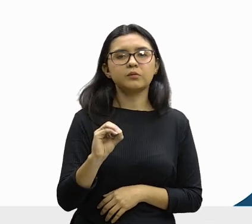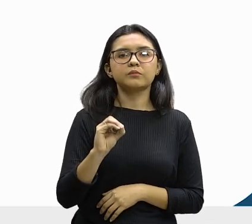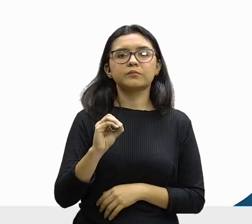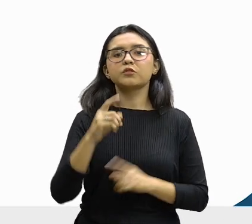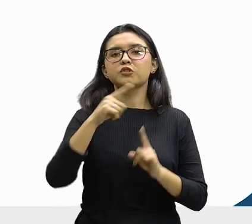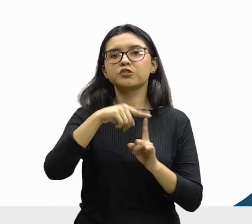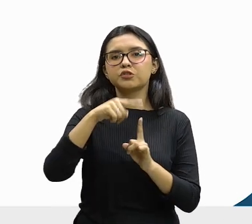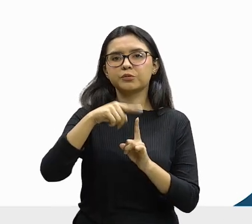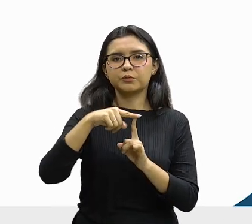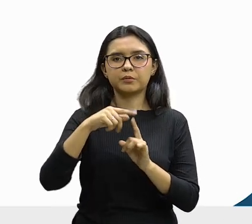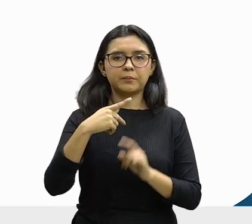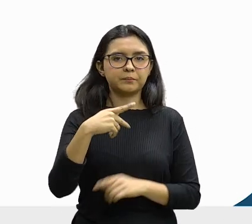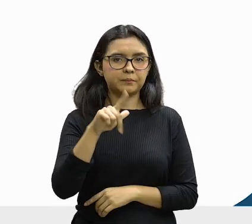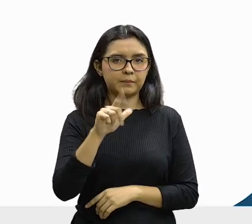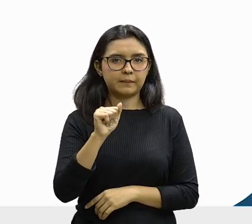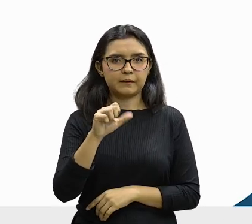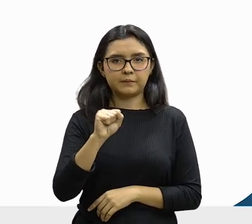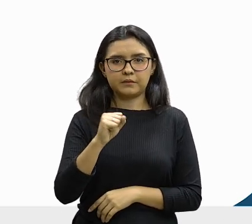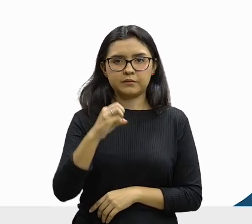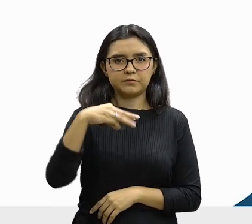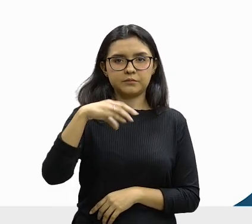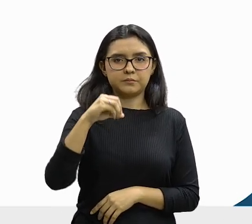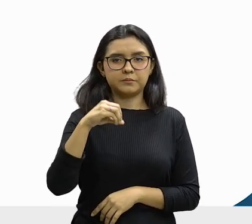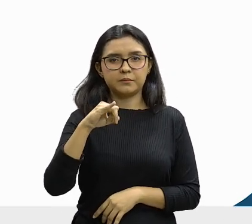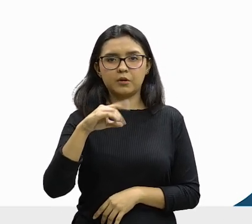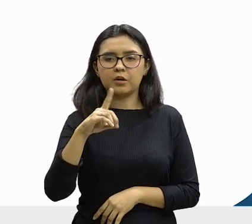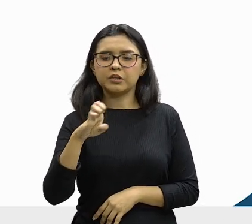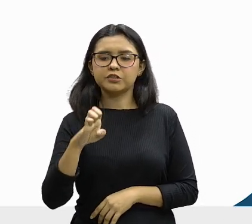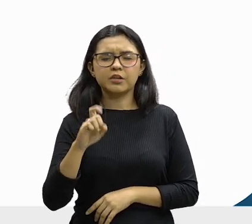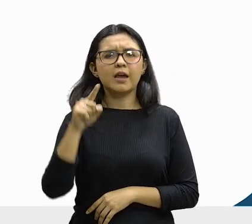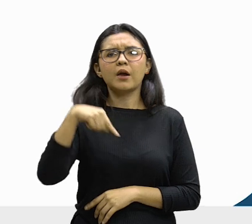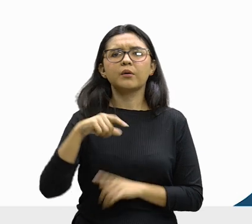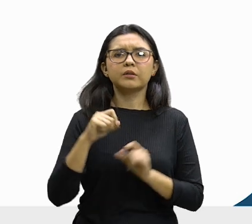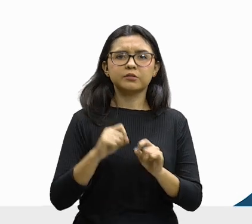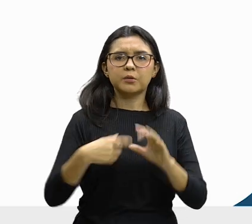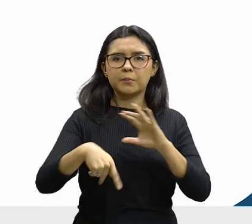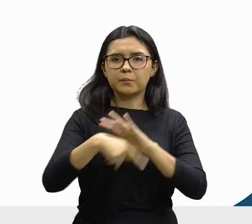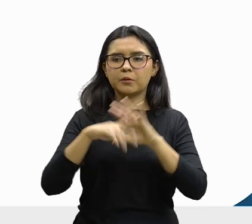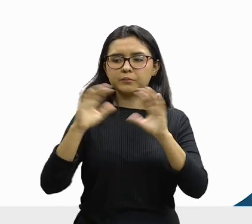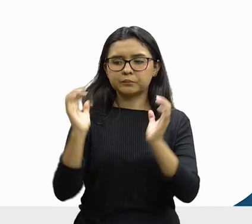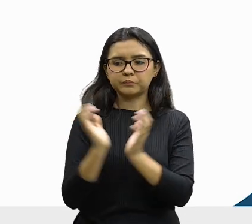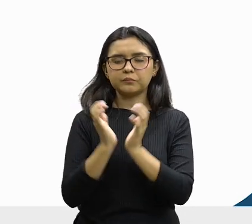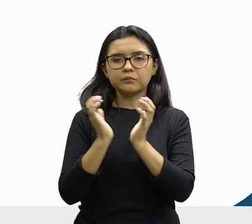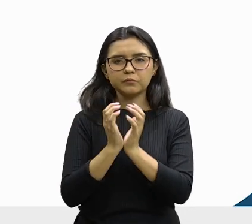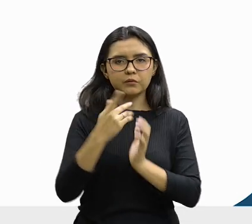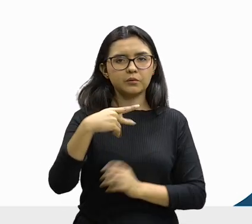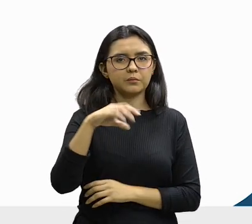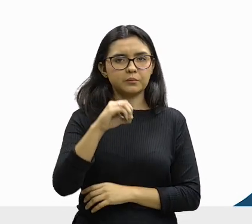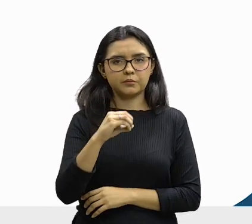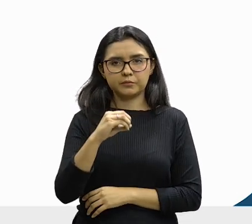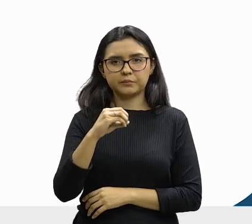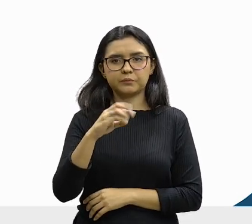gênero Plasmodium. Protozoário, gente, ele é do reino protoctista,